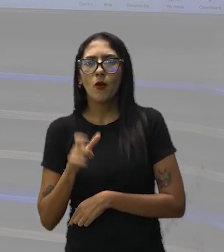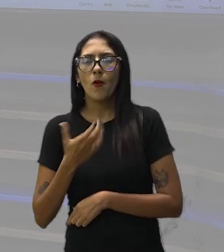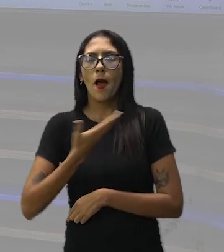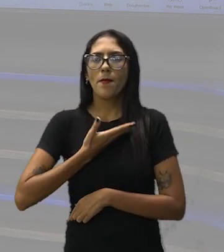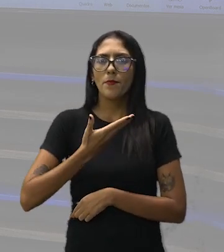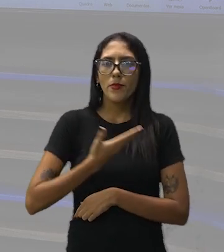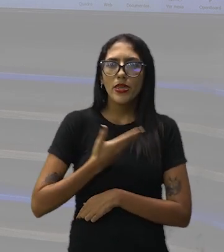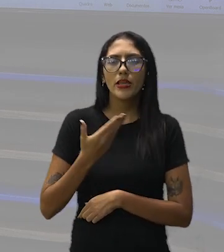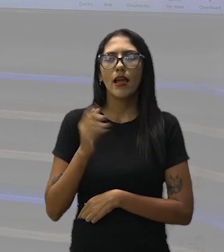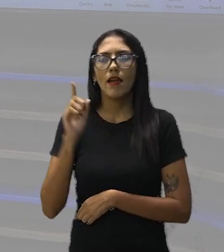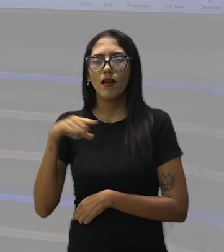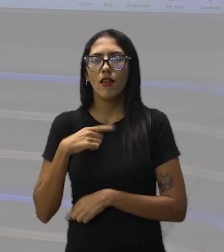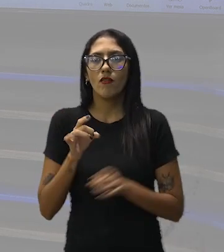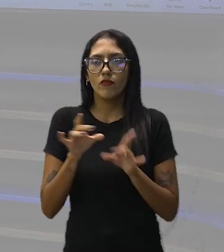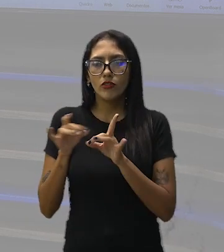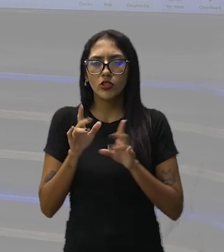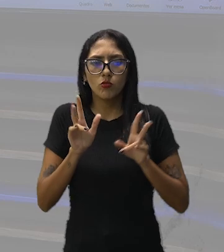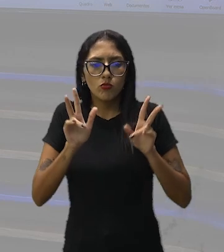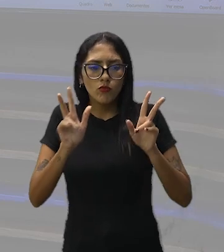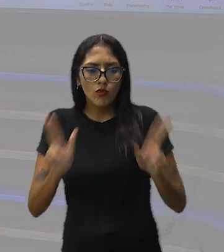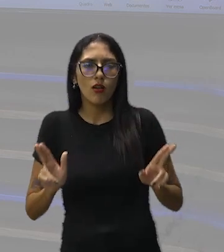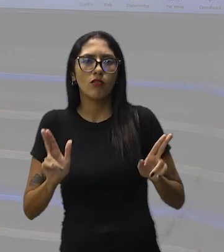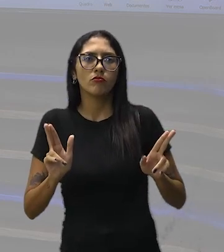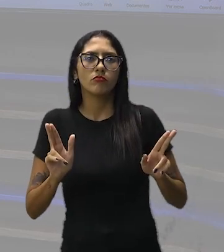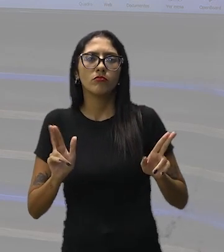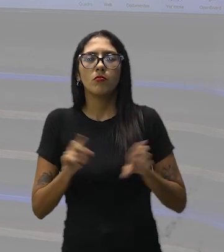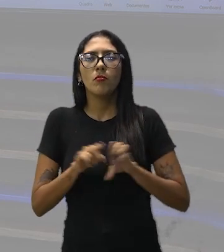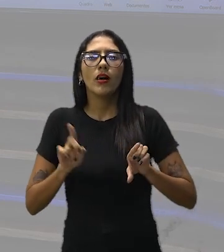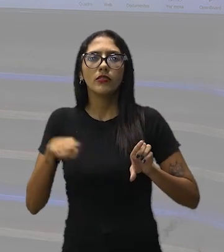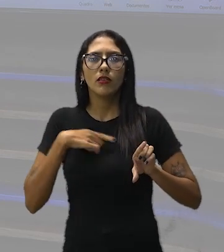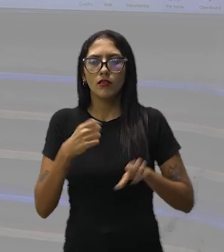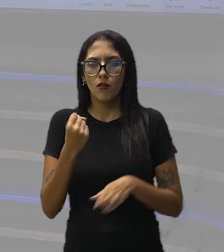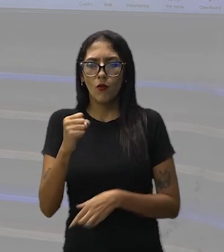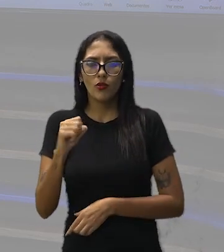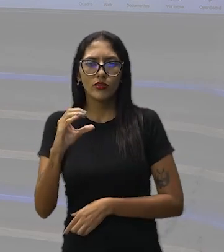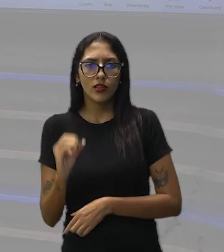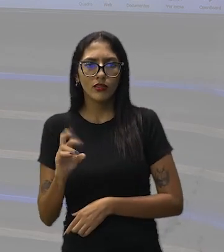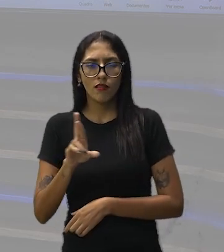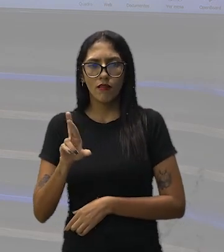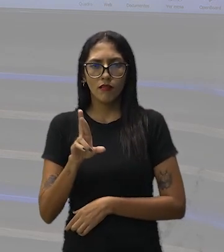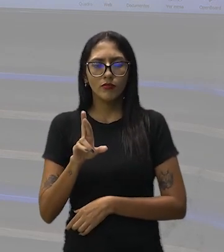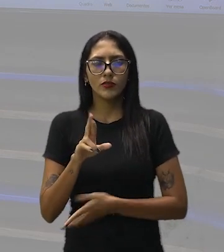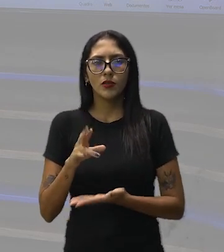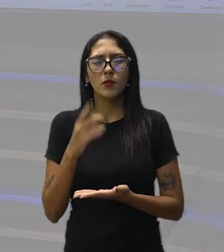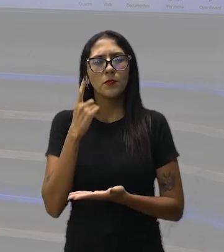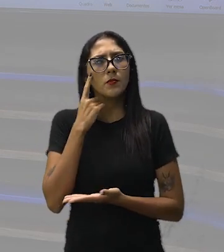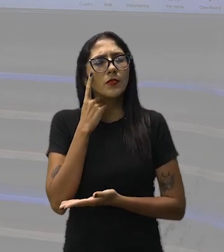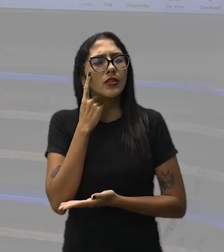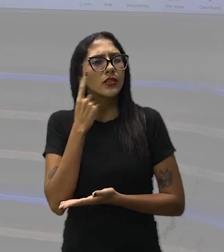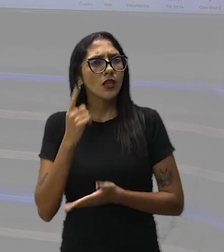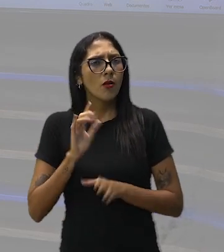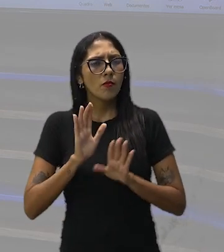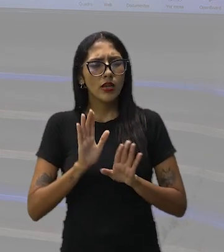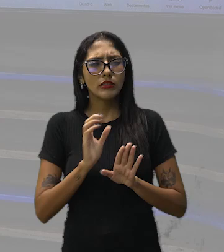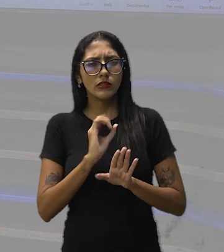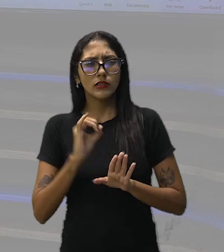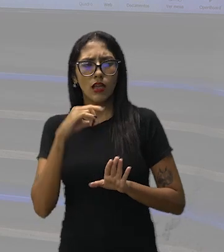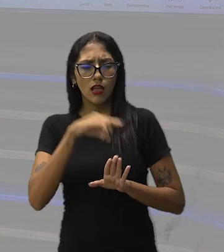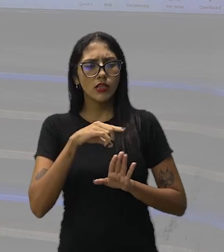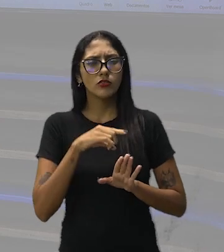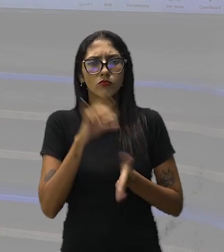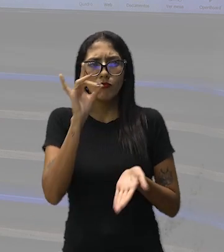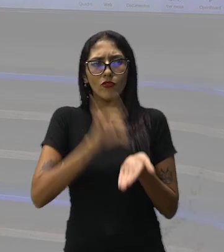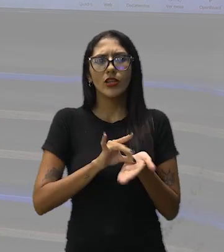amiga e ela vende o mesmo tênis a R$ 80. Pessoal, pense aqui comigo, se um produto original